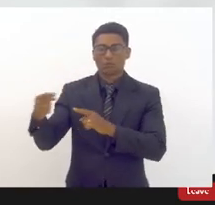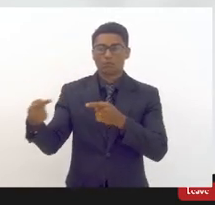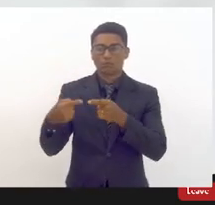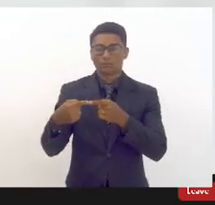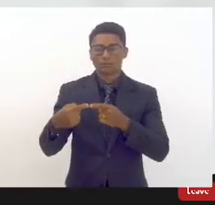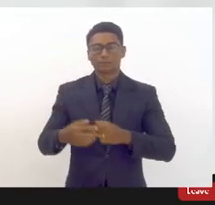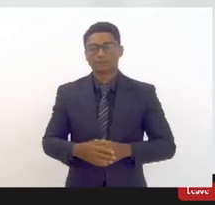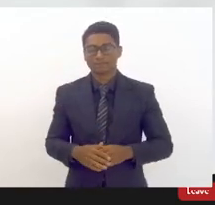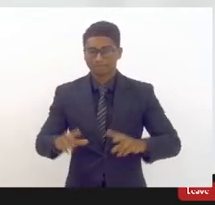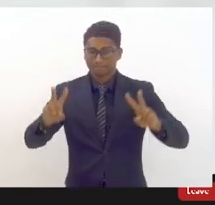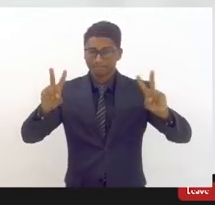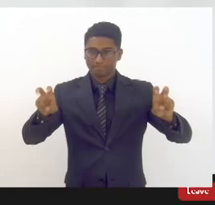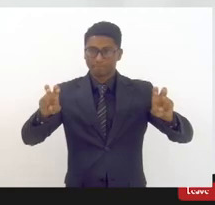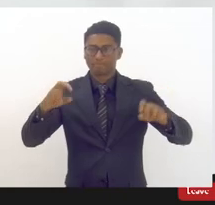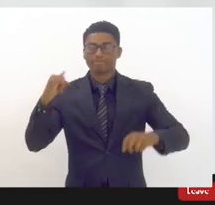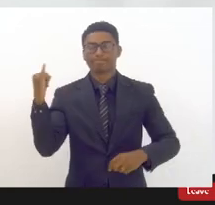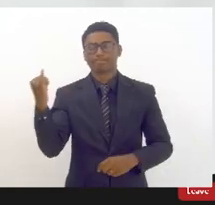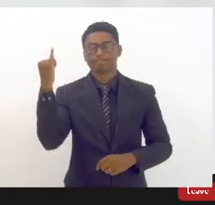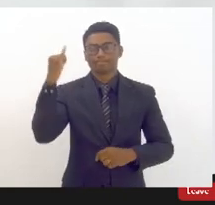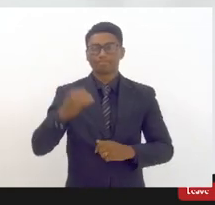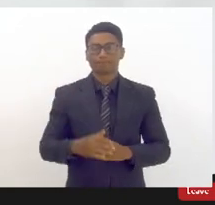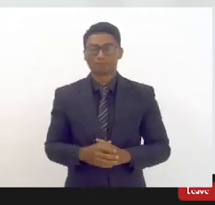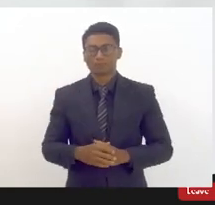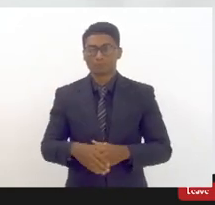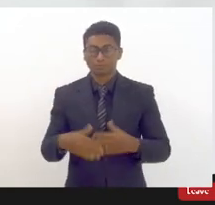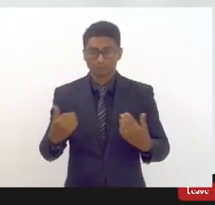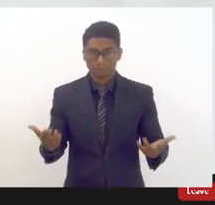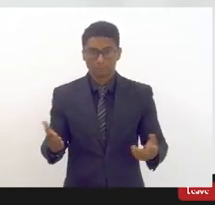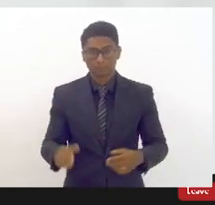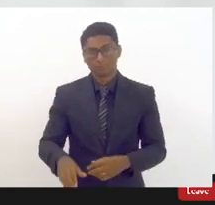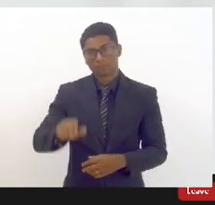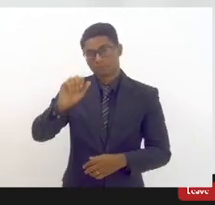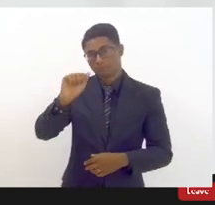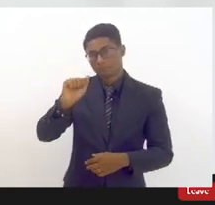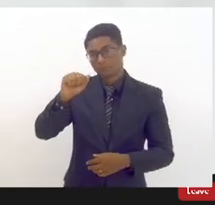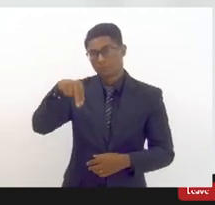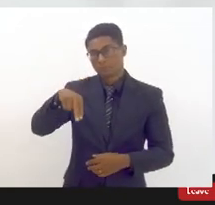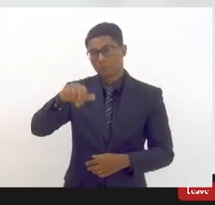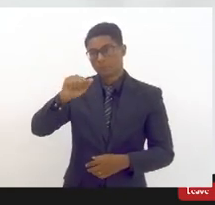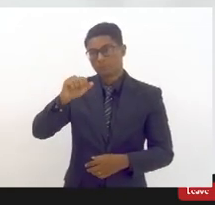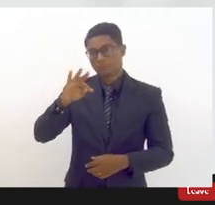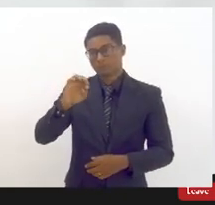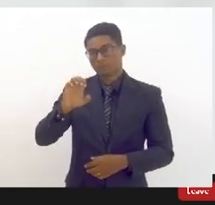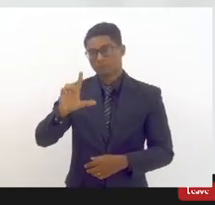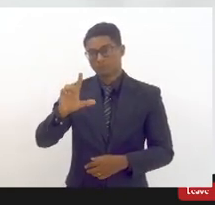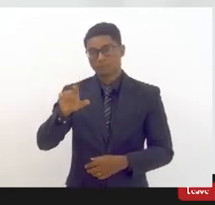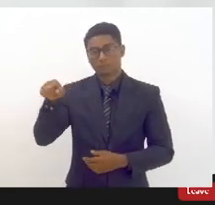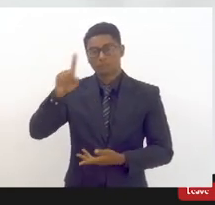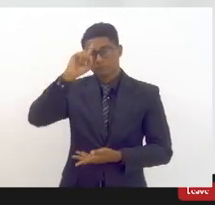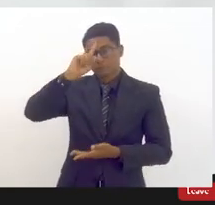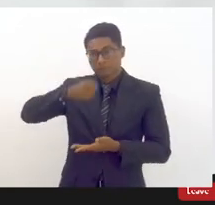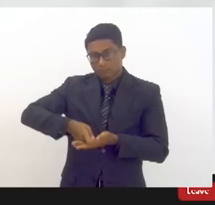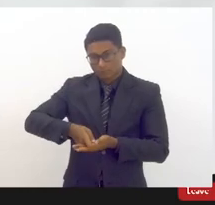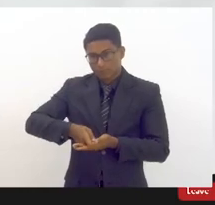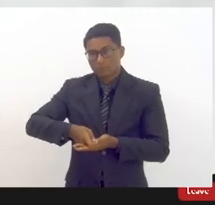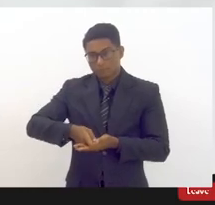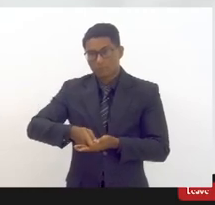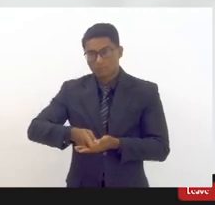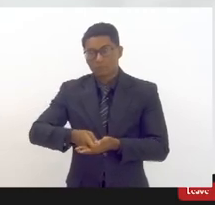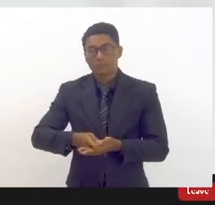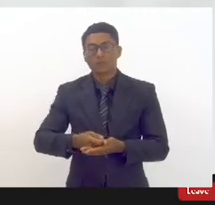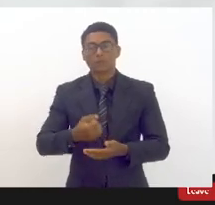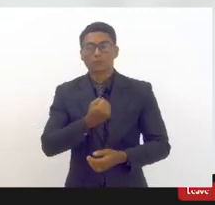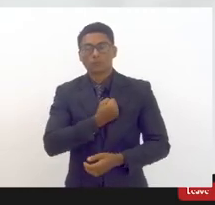obviamente relevante, a Anatel fez o despacho, que foi comentado anteriormente, o despacho